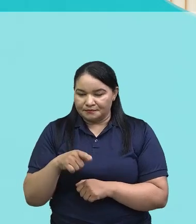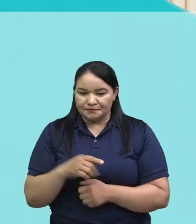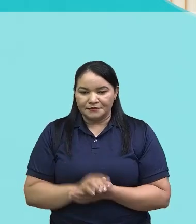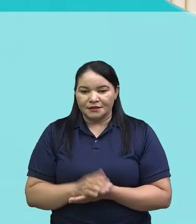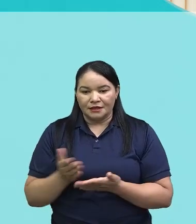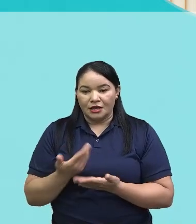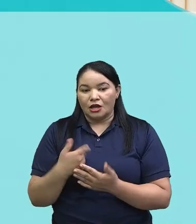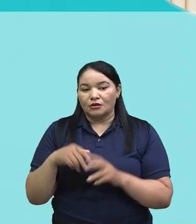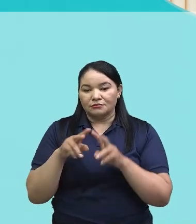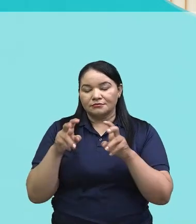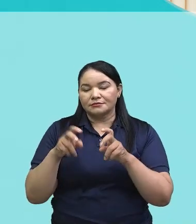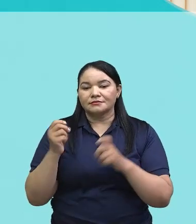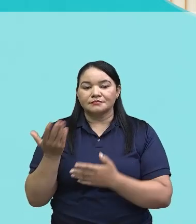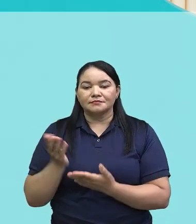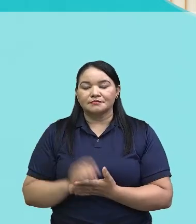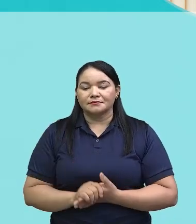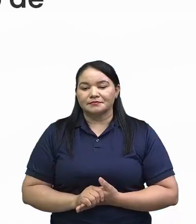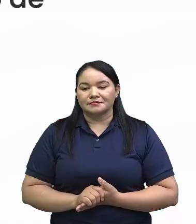objeto de conhecimento?